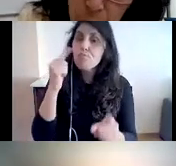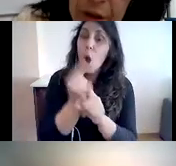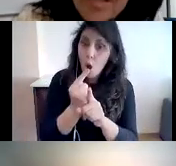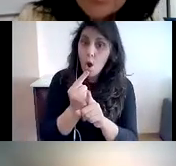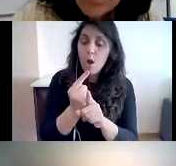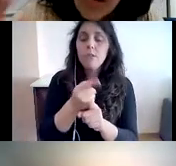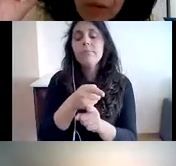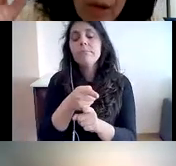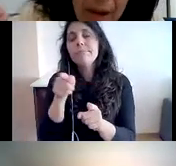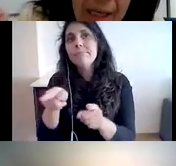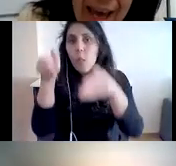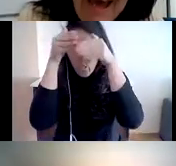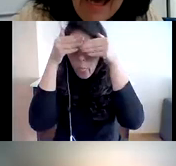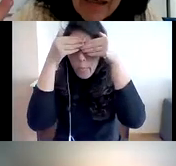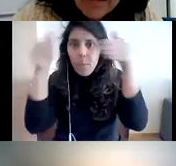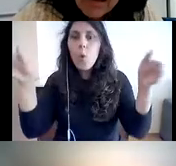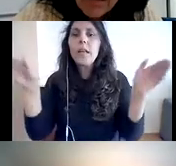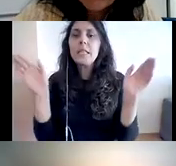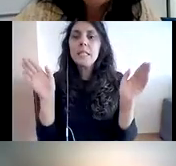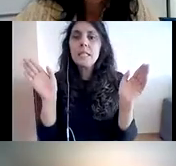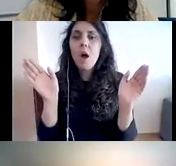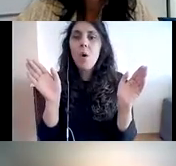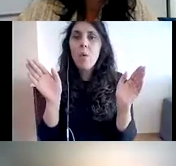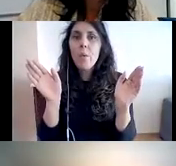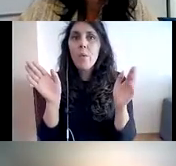esta democratização, que é